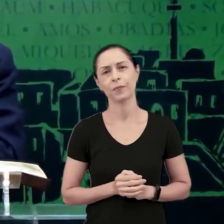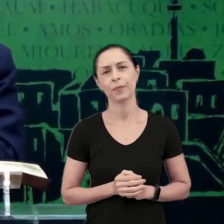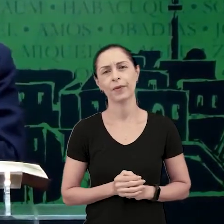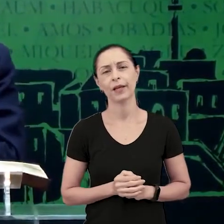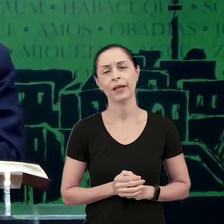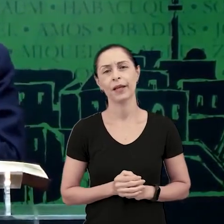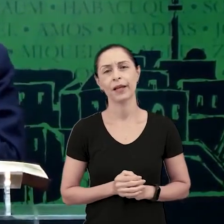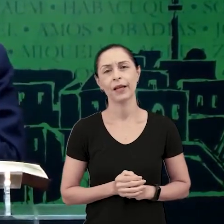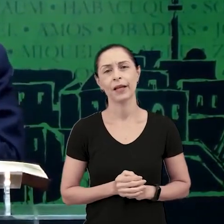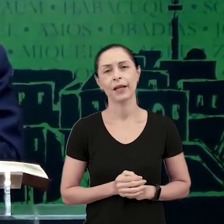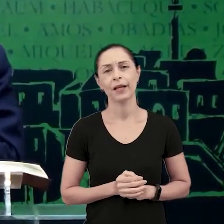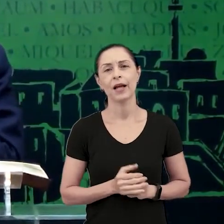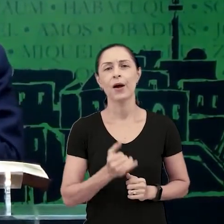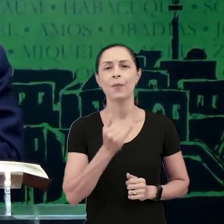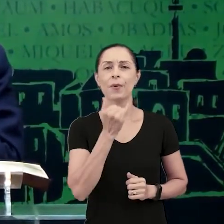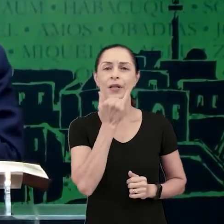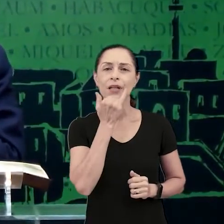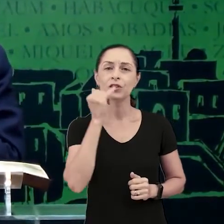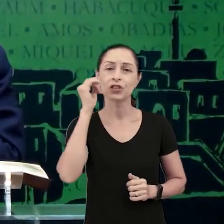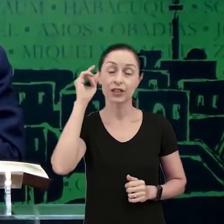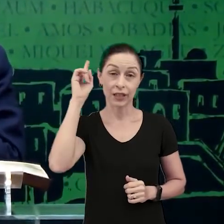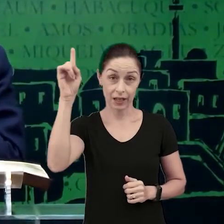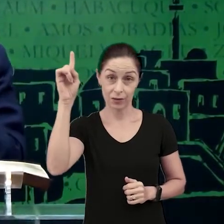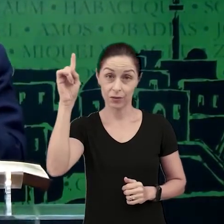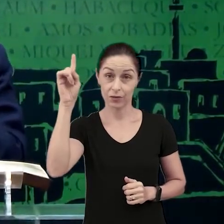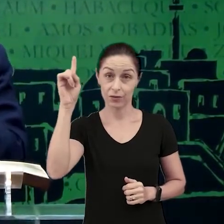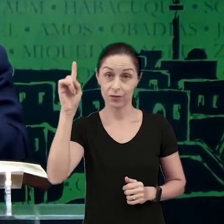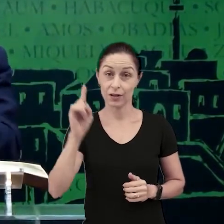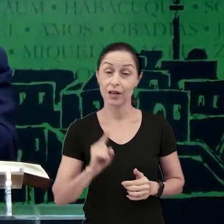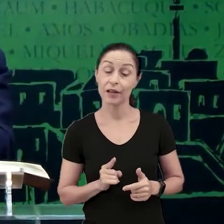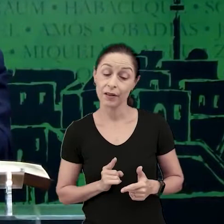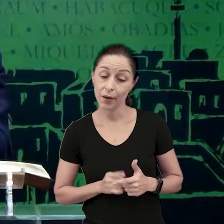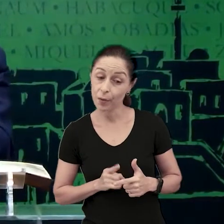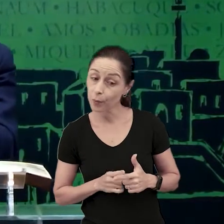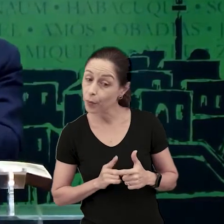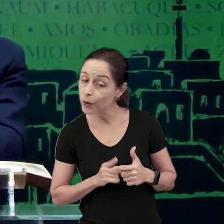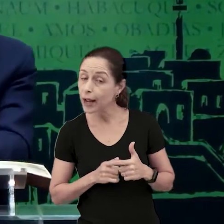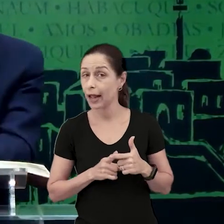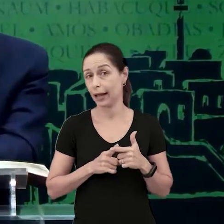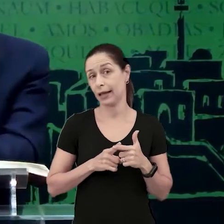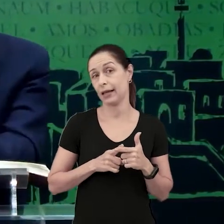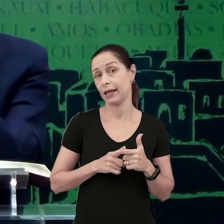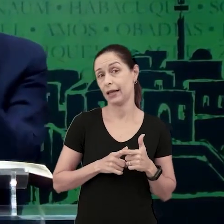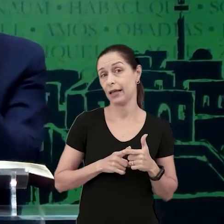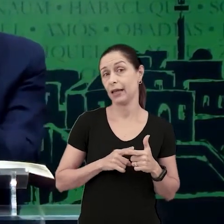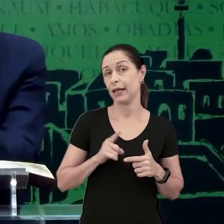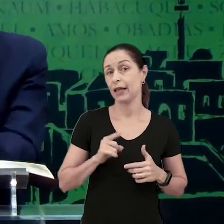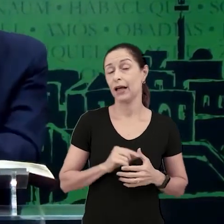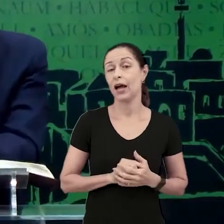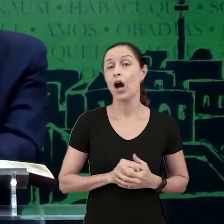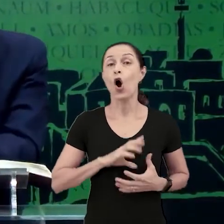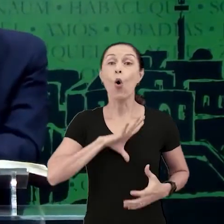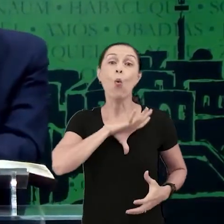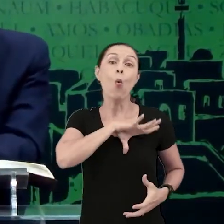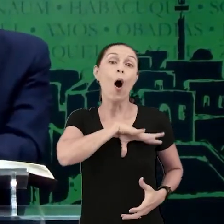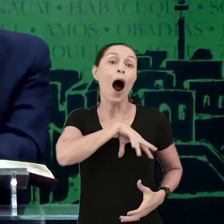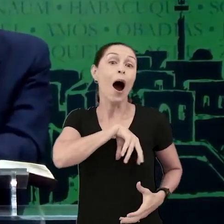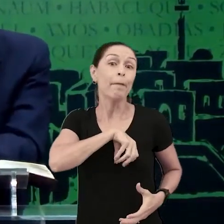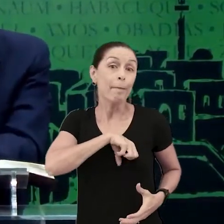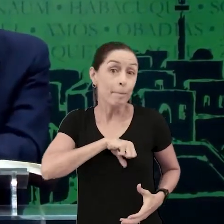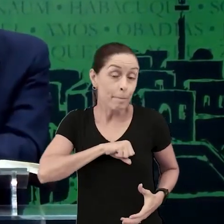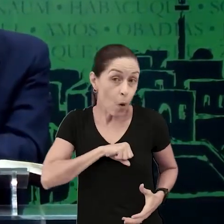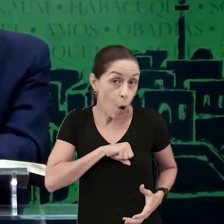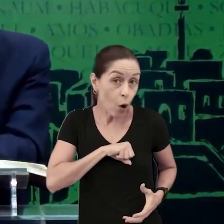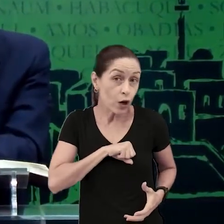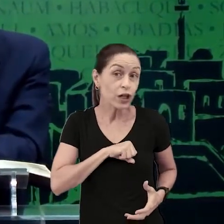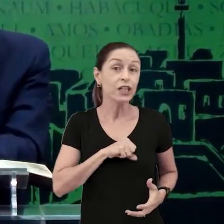é condicional. Preste atenção uma coisa, irmãos. O amor de Deus é